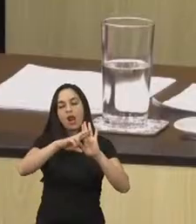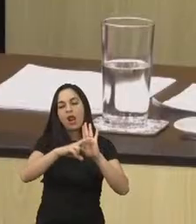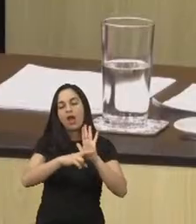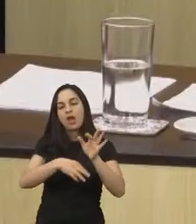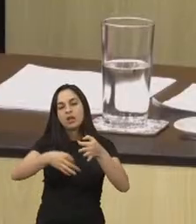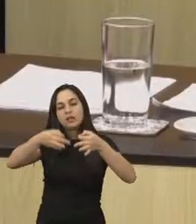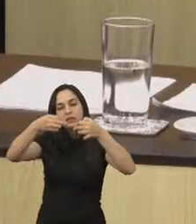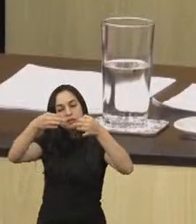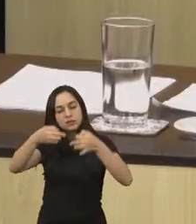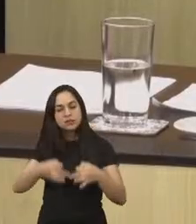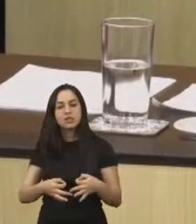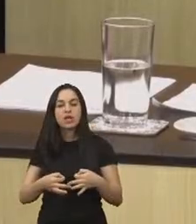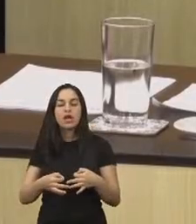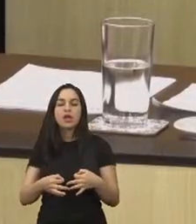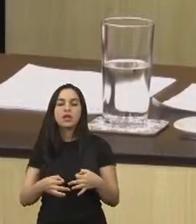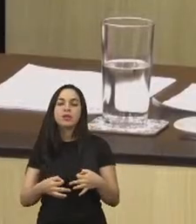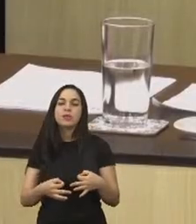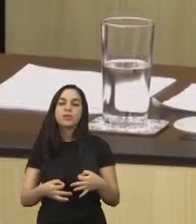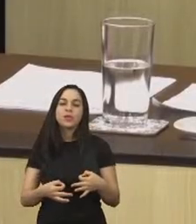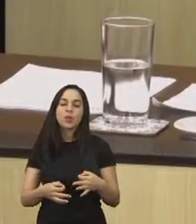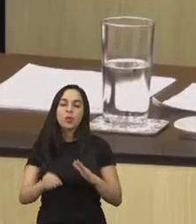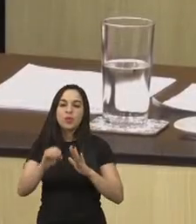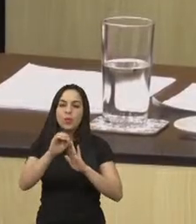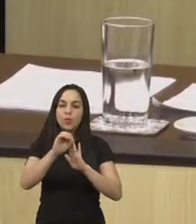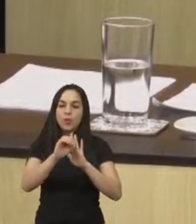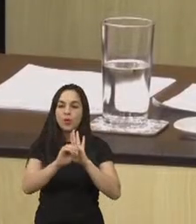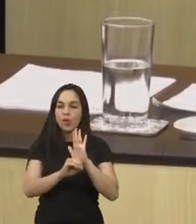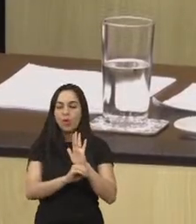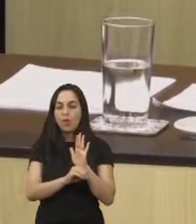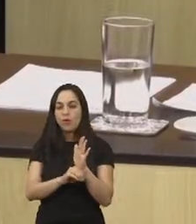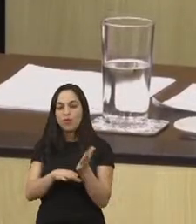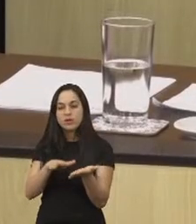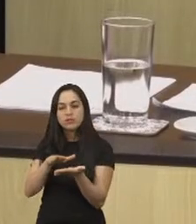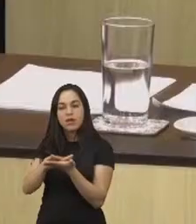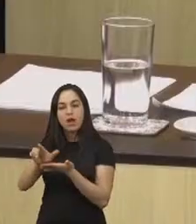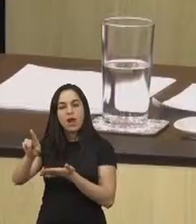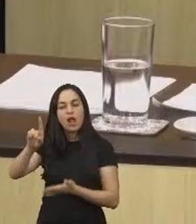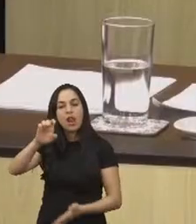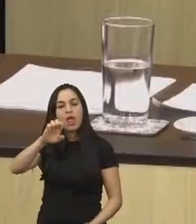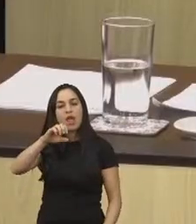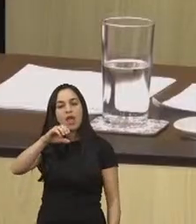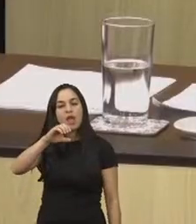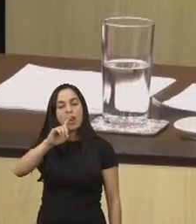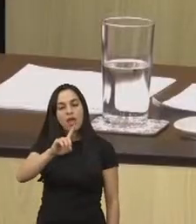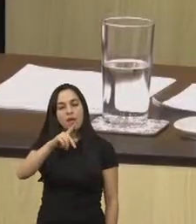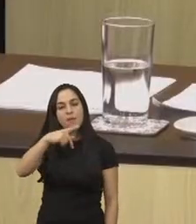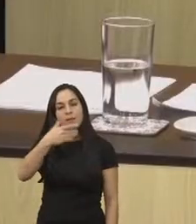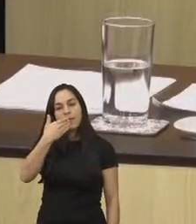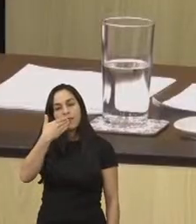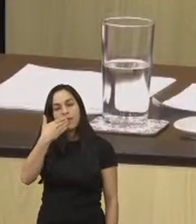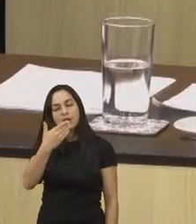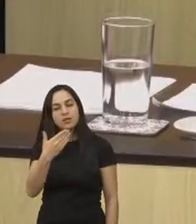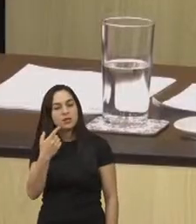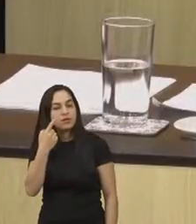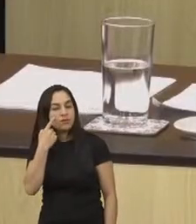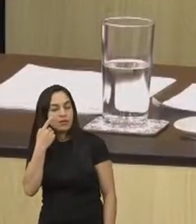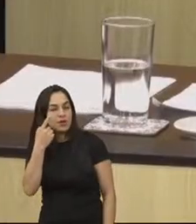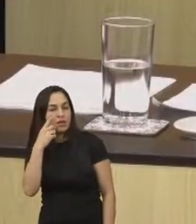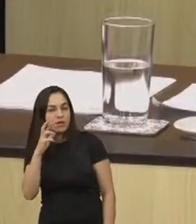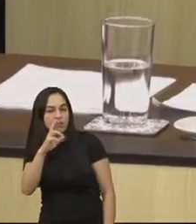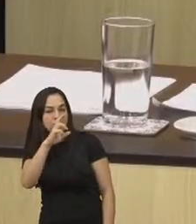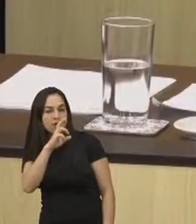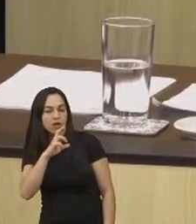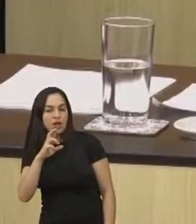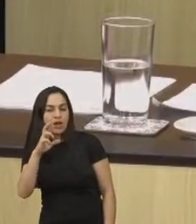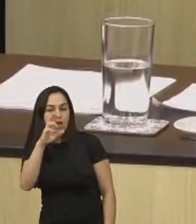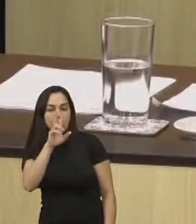formalidades regimentais, seja encaminhado ofício à IDP, solicitando a verificação do sistema de proteção da